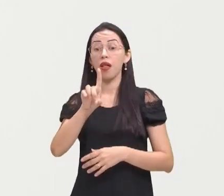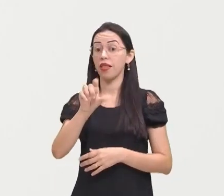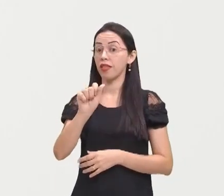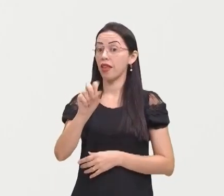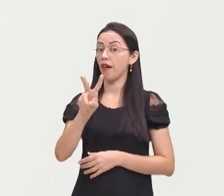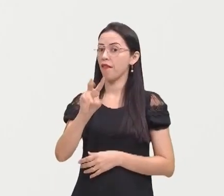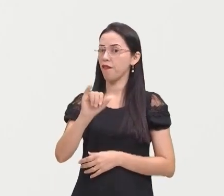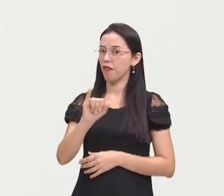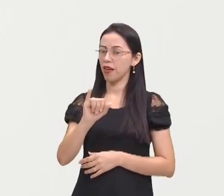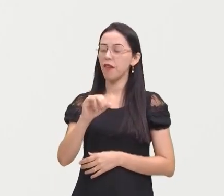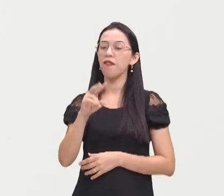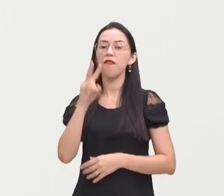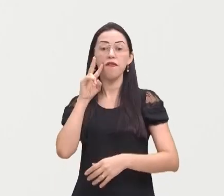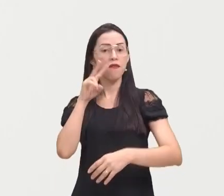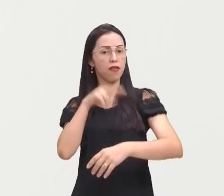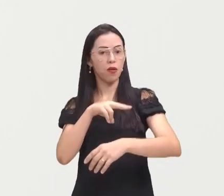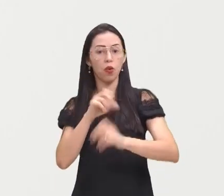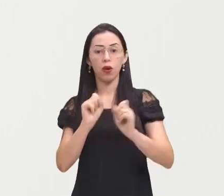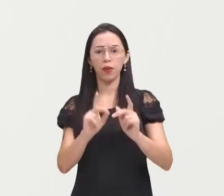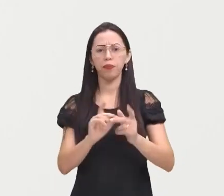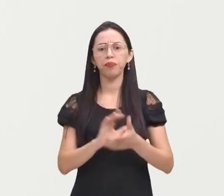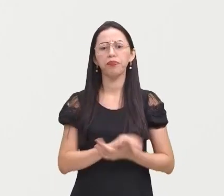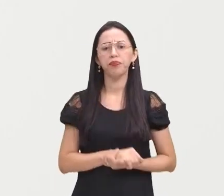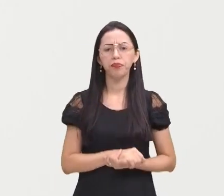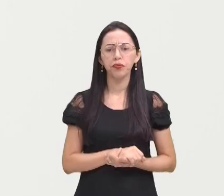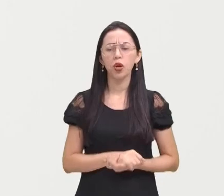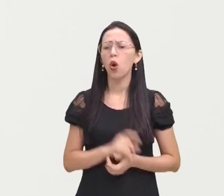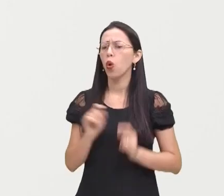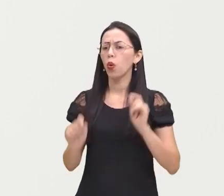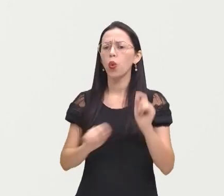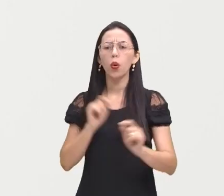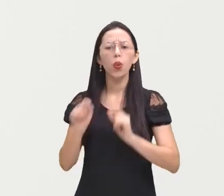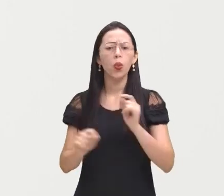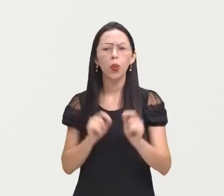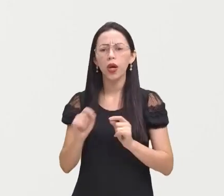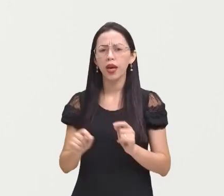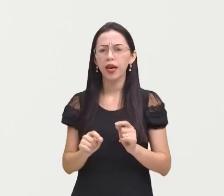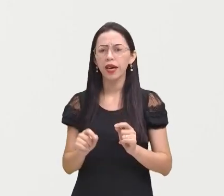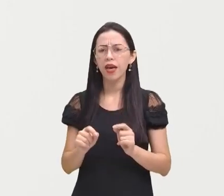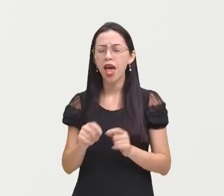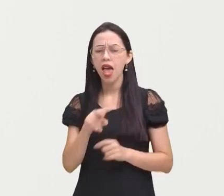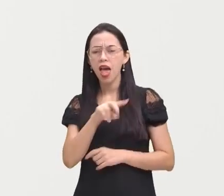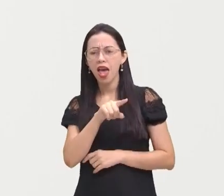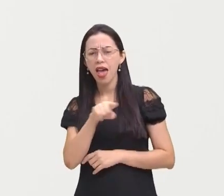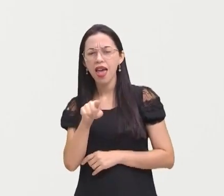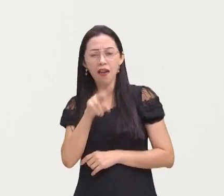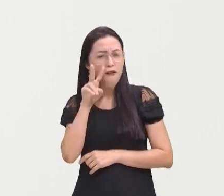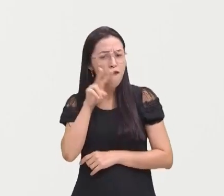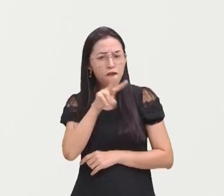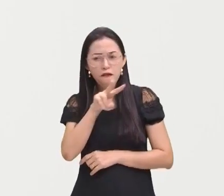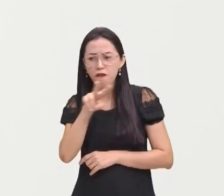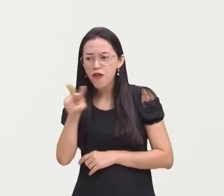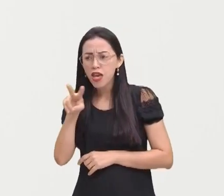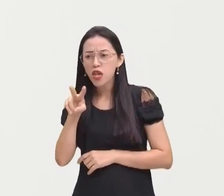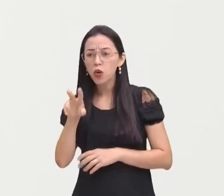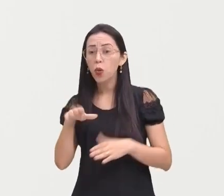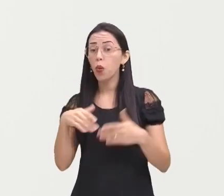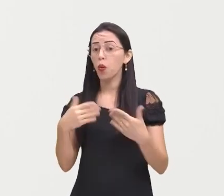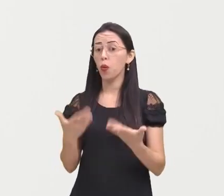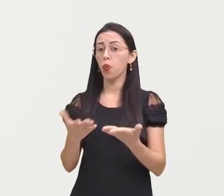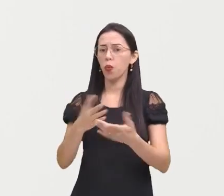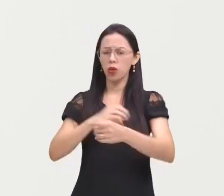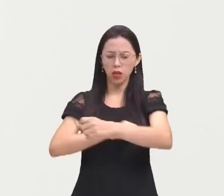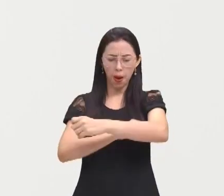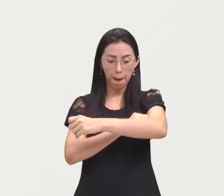desafio que ele quer. O que eles viram quando amanheceu? Vocês se lembram disso?